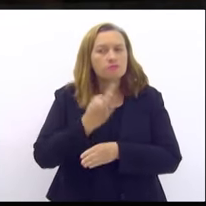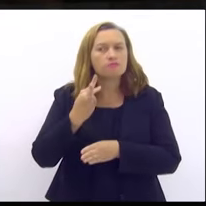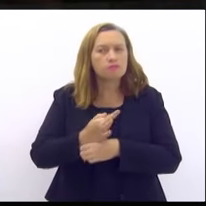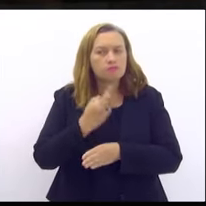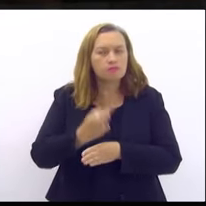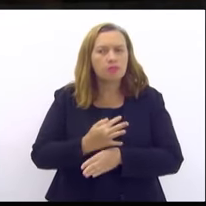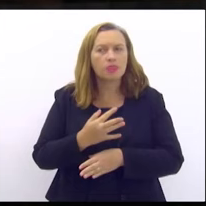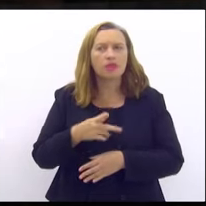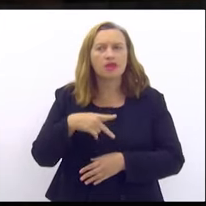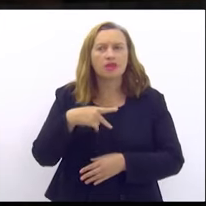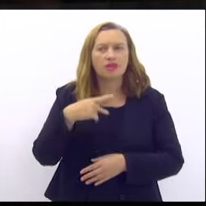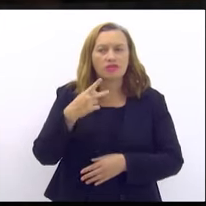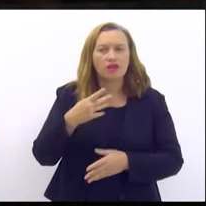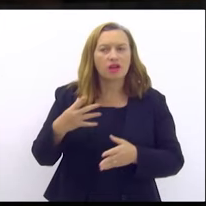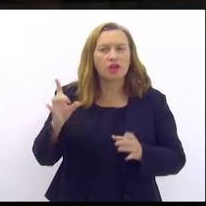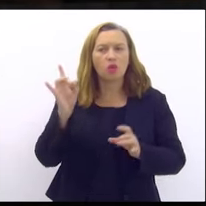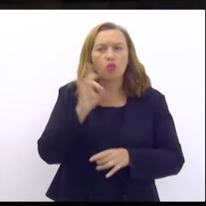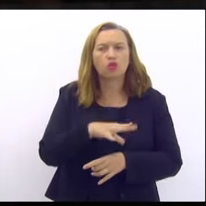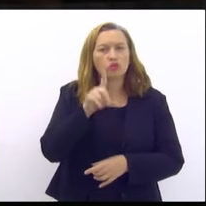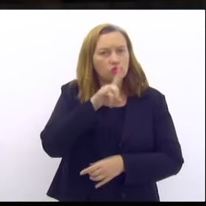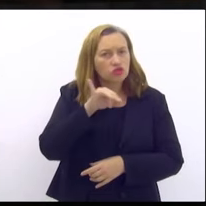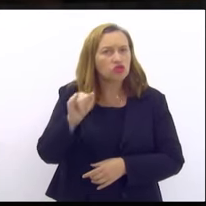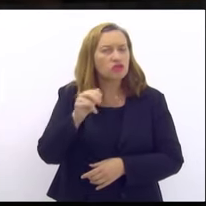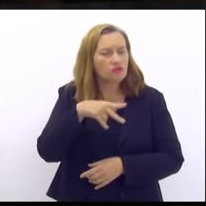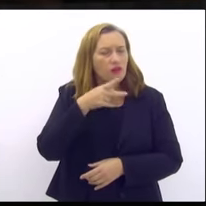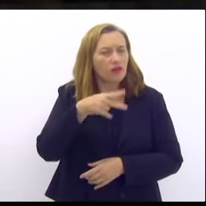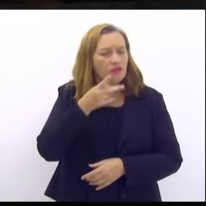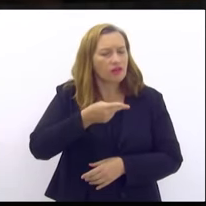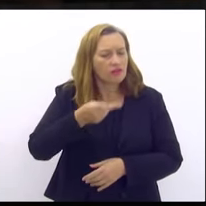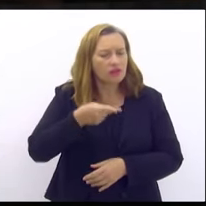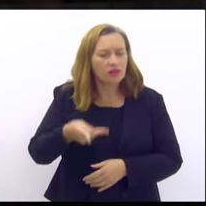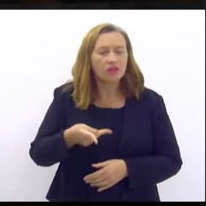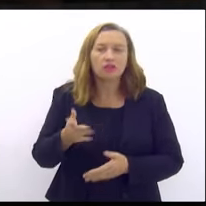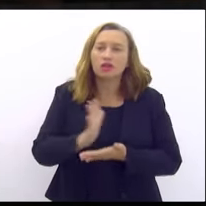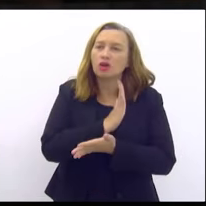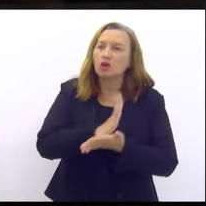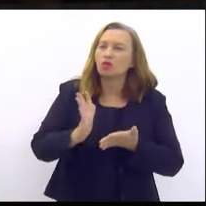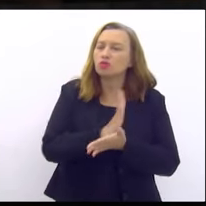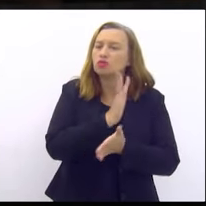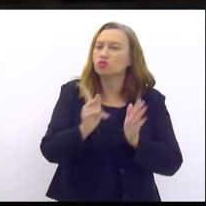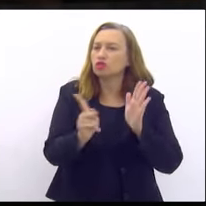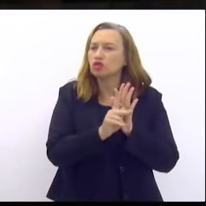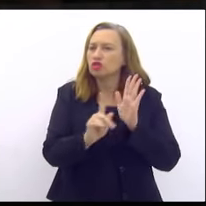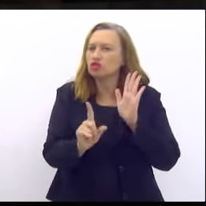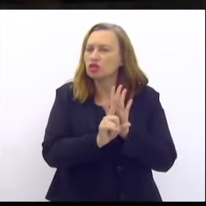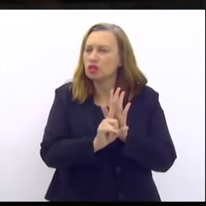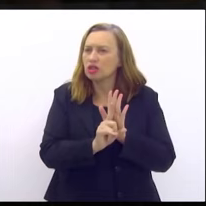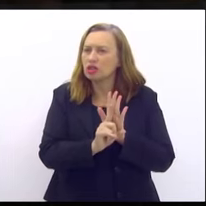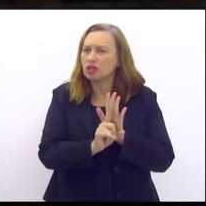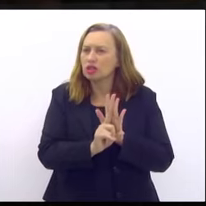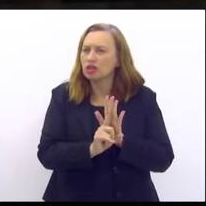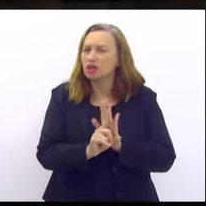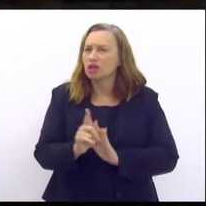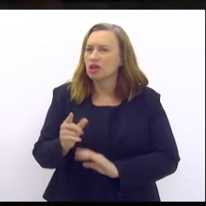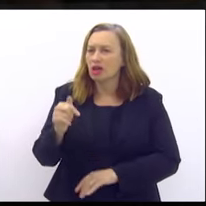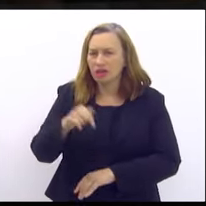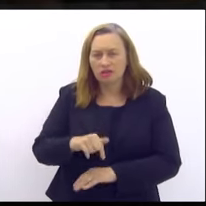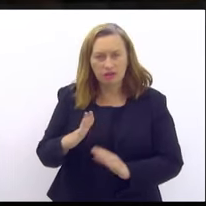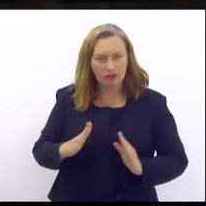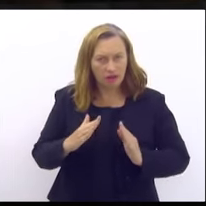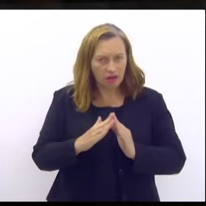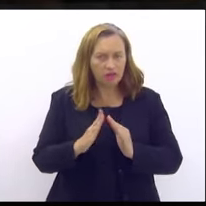e vou fazê-lo até o último dia que tem alguns projetos de lei que tão aqui na